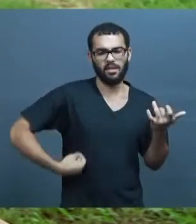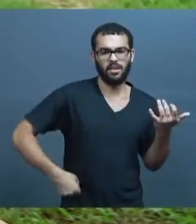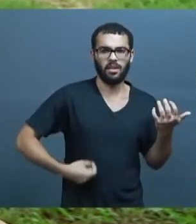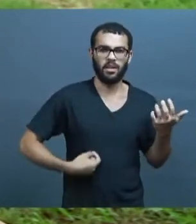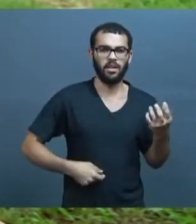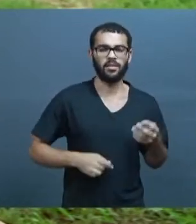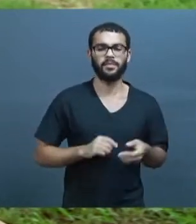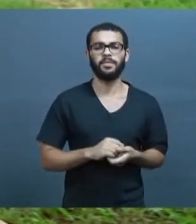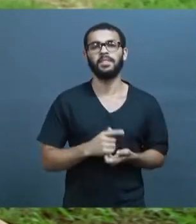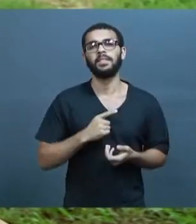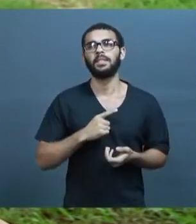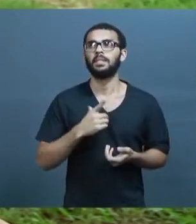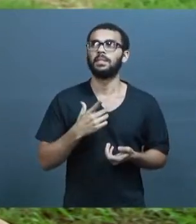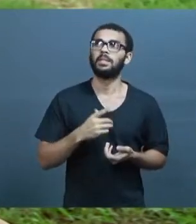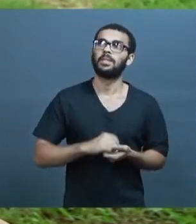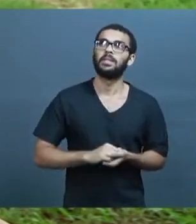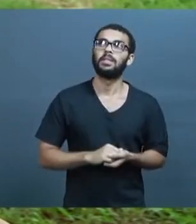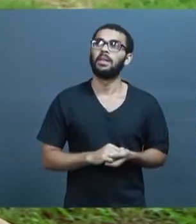faço